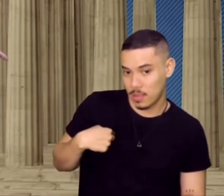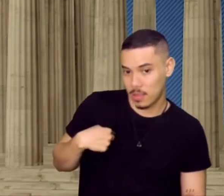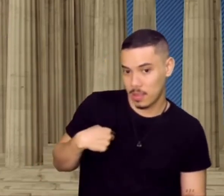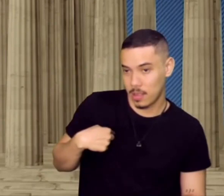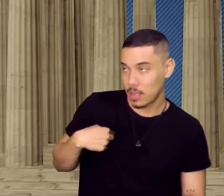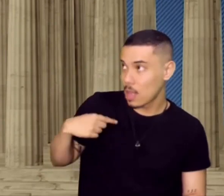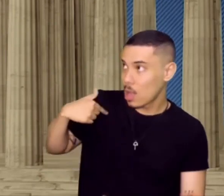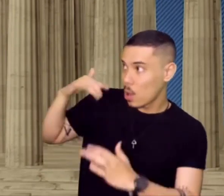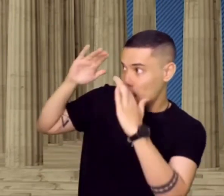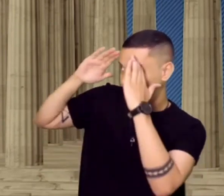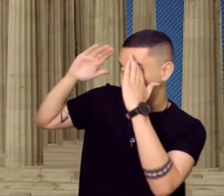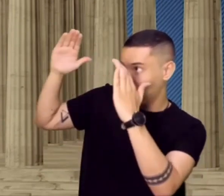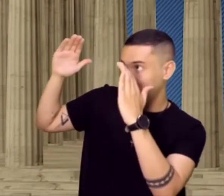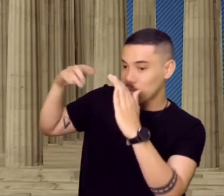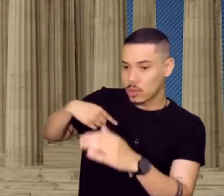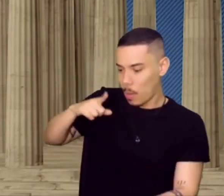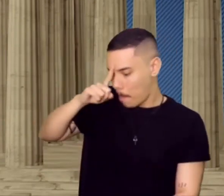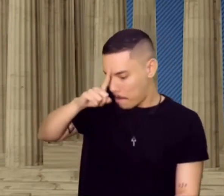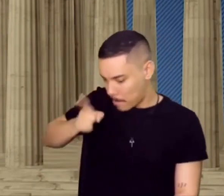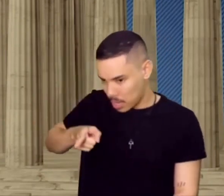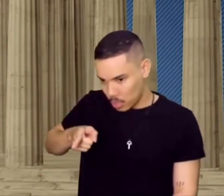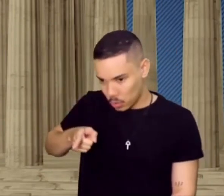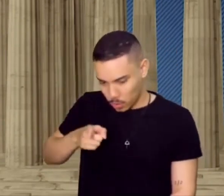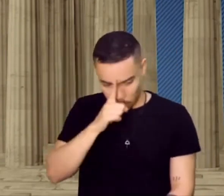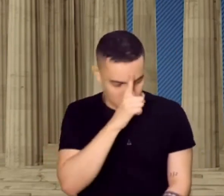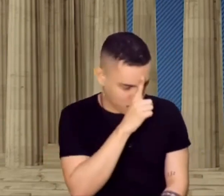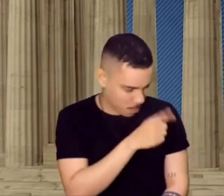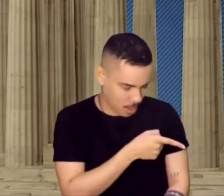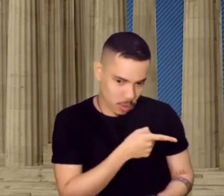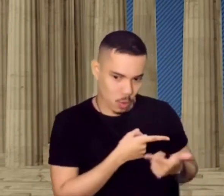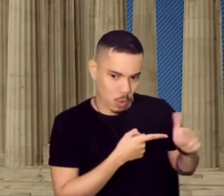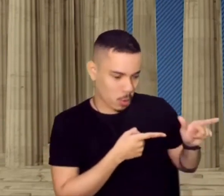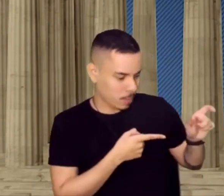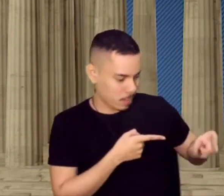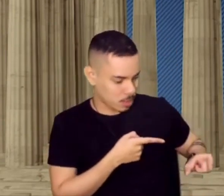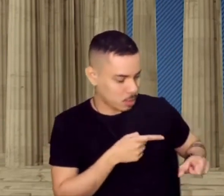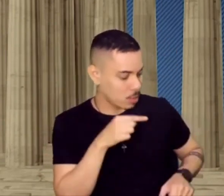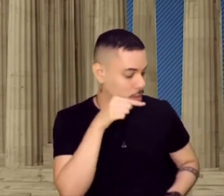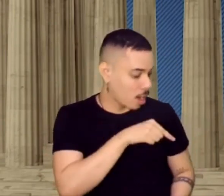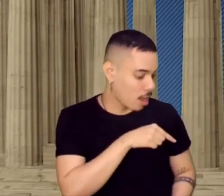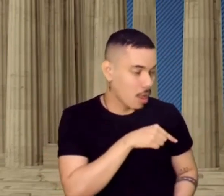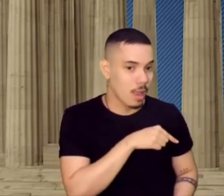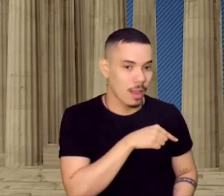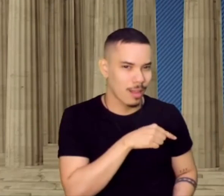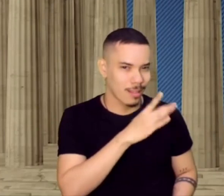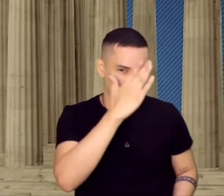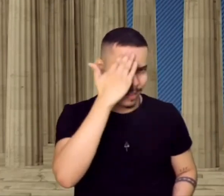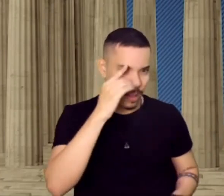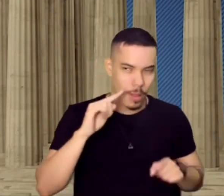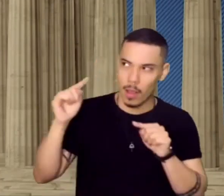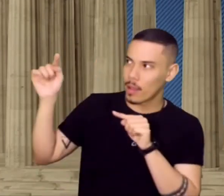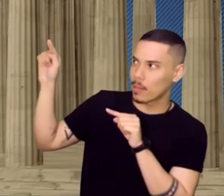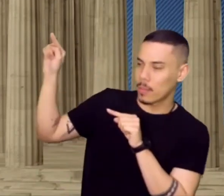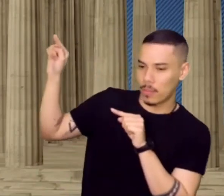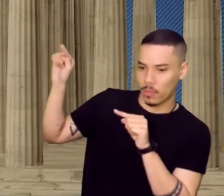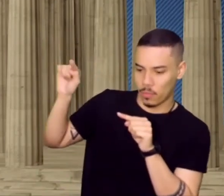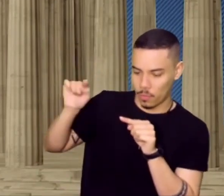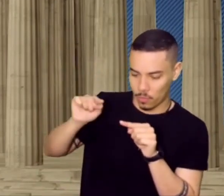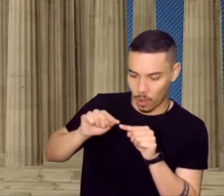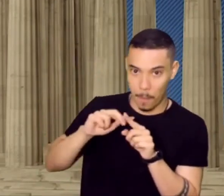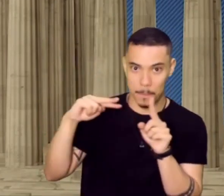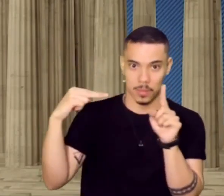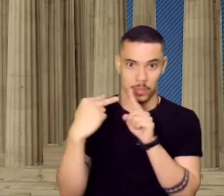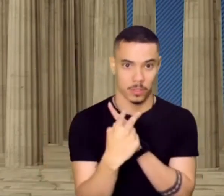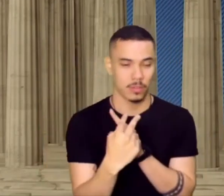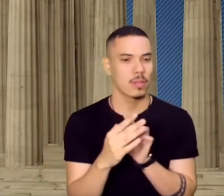me obedece e já manda em outro lá. Ele já está mandando em outra pessoa lá embaixo. É uma hierarquia nessa perspectiva.